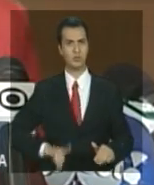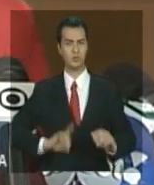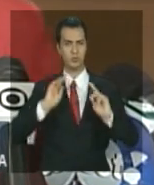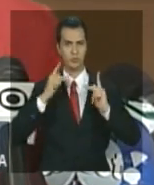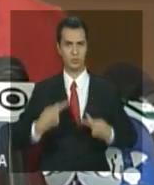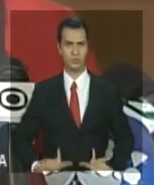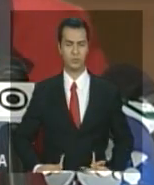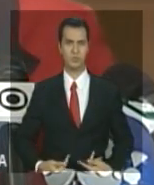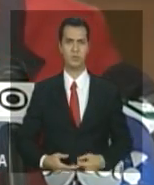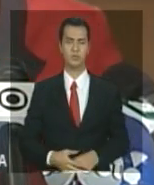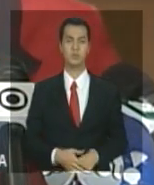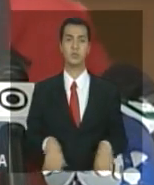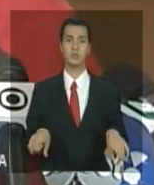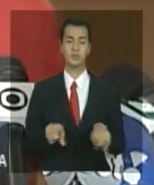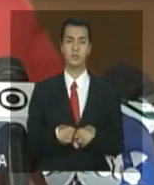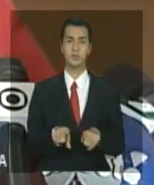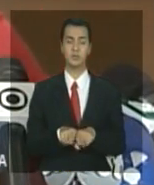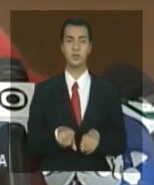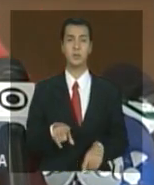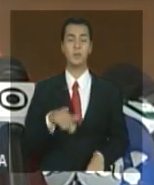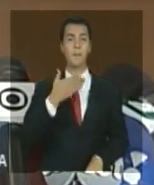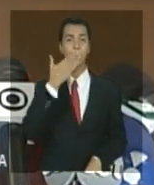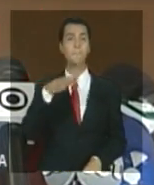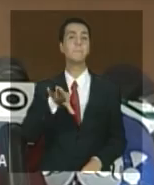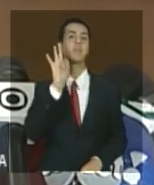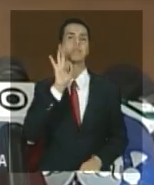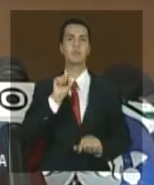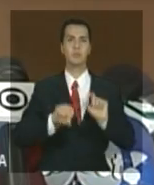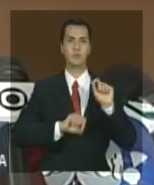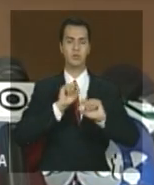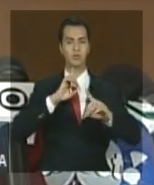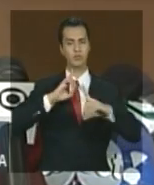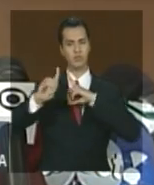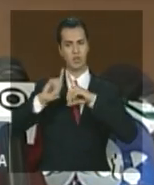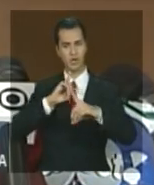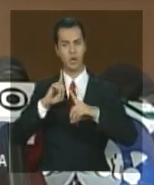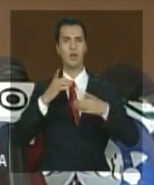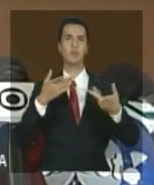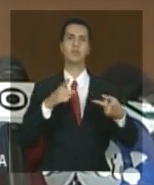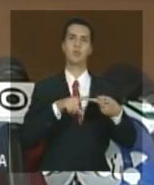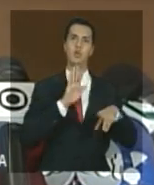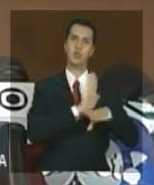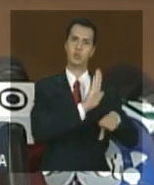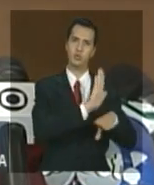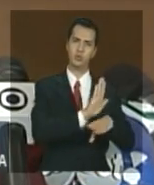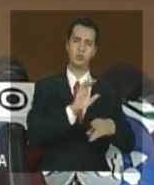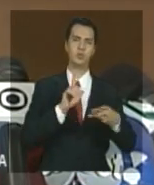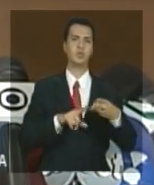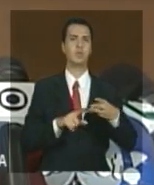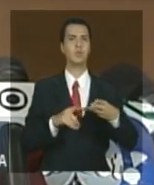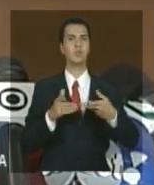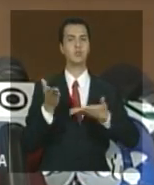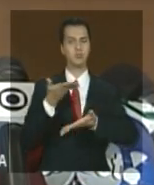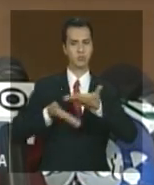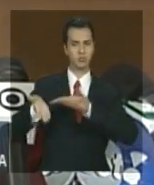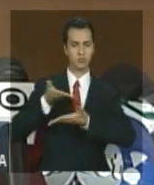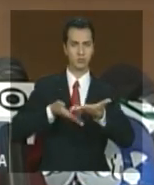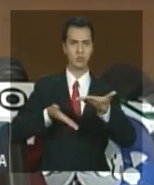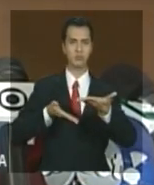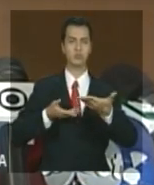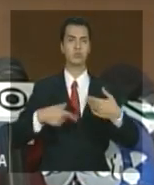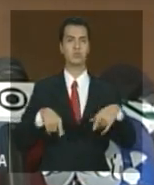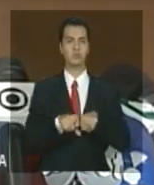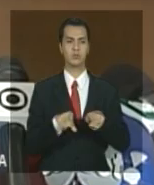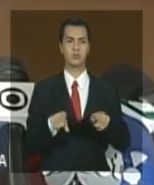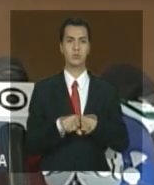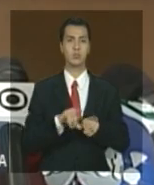de preferência pelo diálogo, a cooperação, a discussão e as